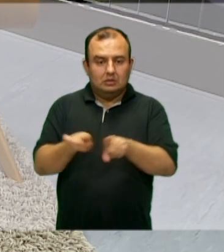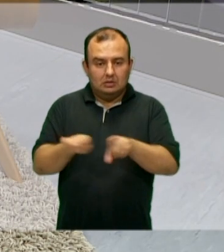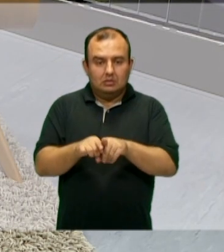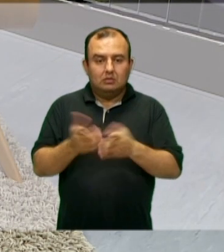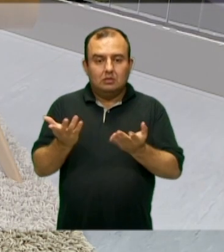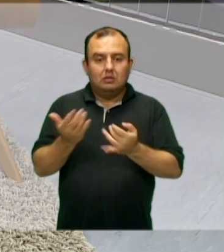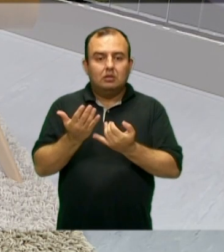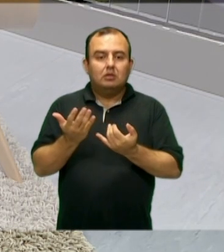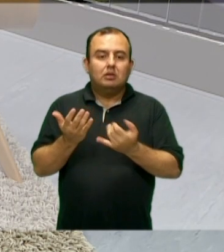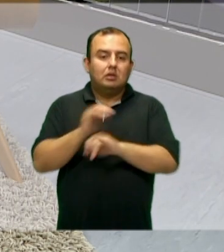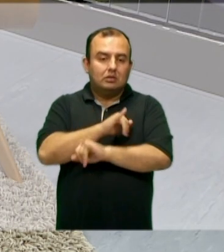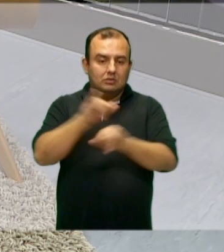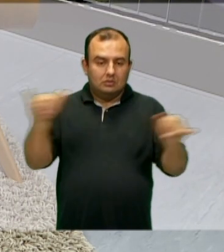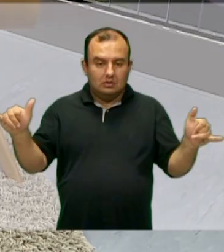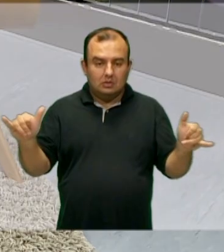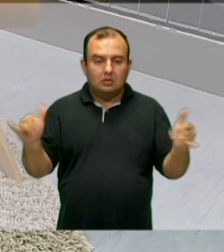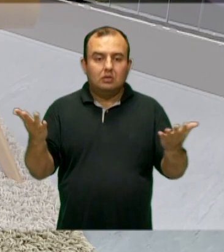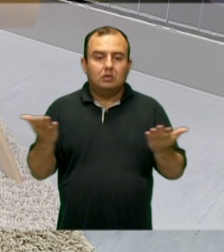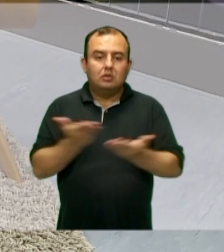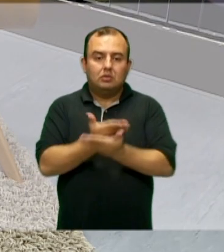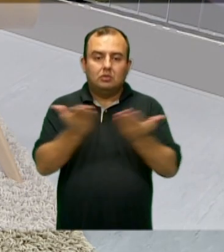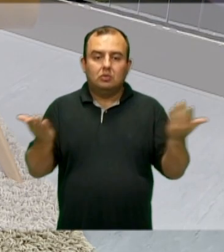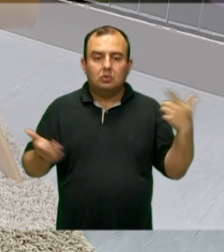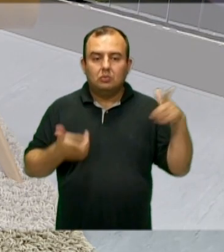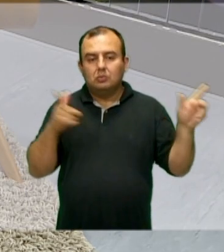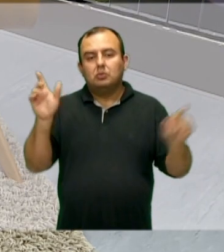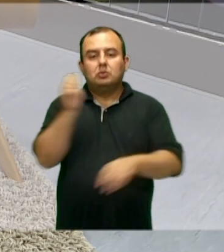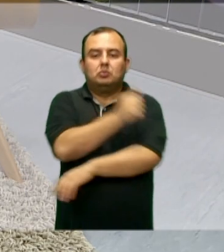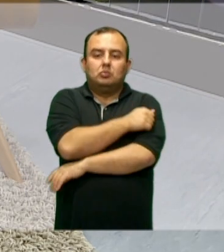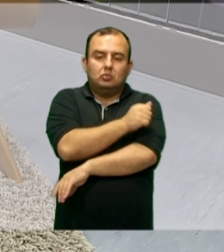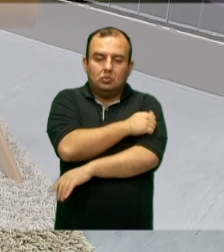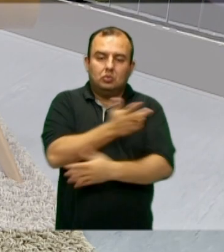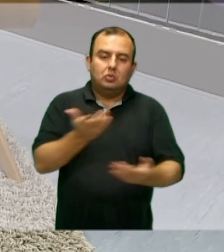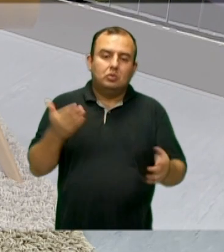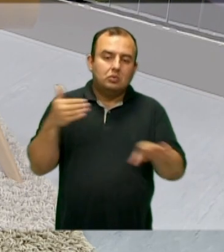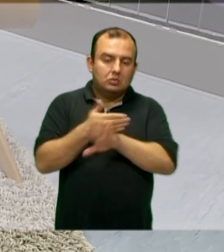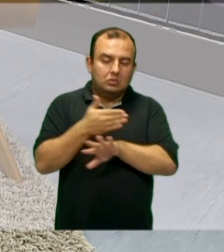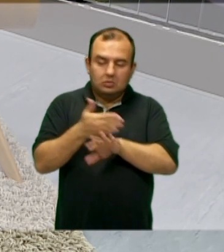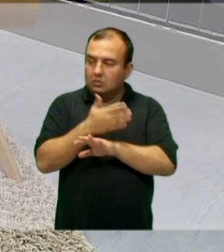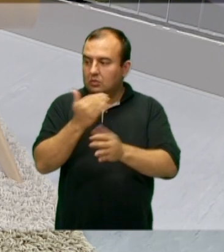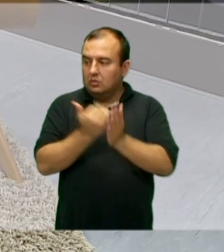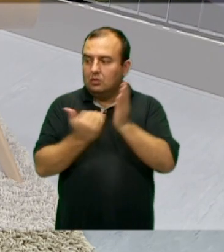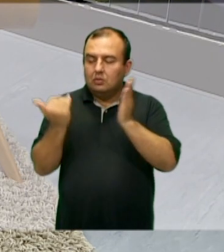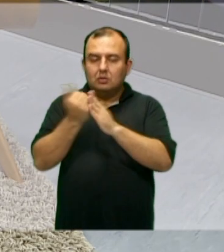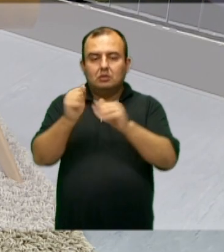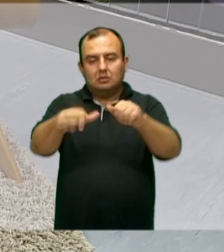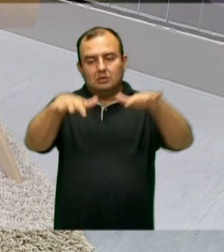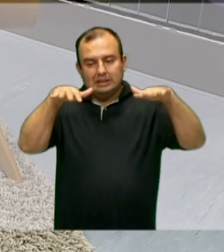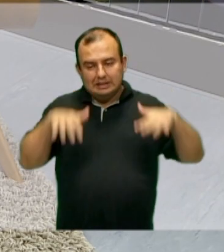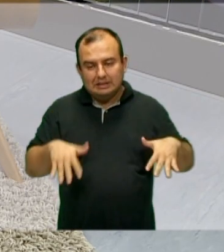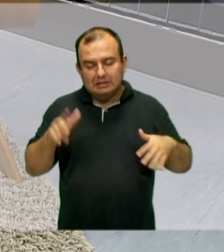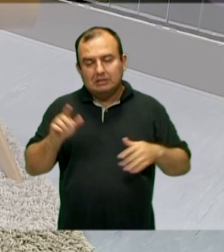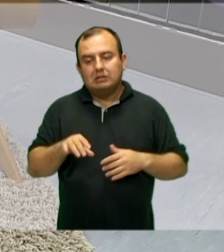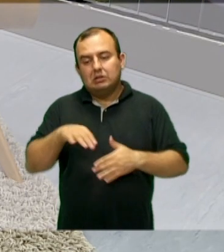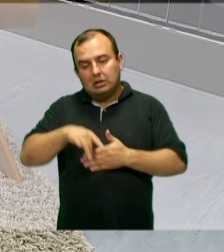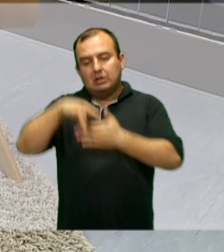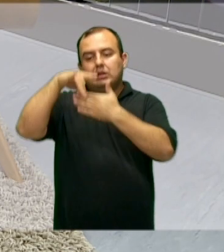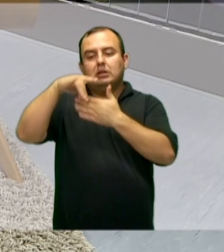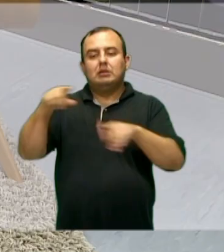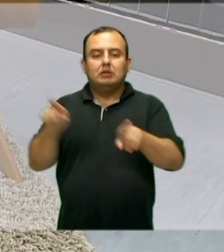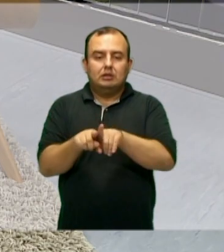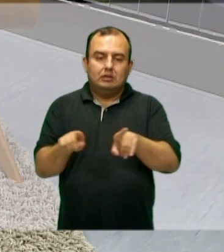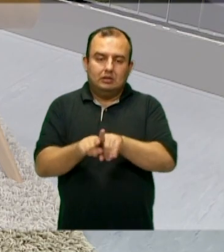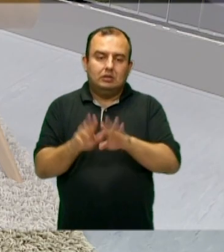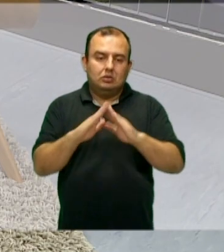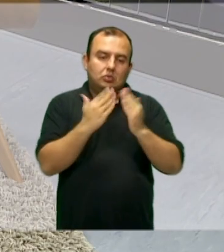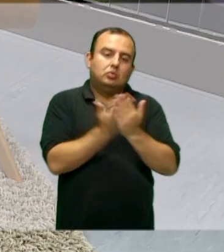deixar algum recado para os outros estudantes que participem mais das sessões, que se tornem liderança, de repente,